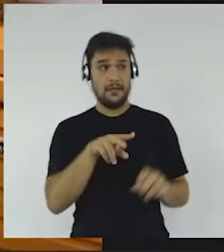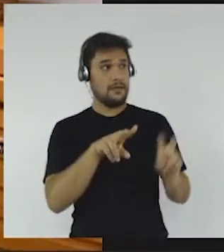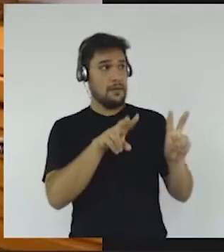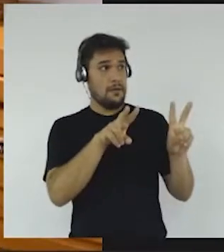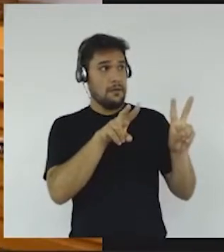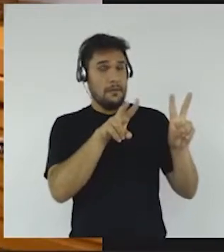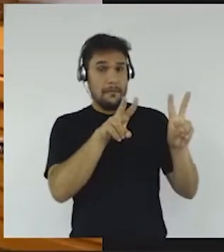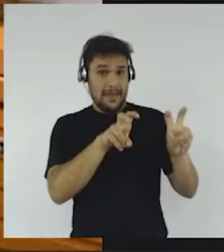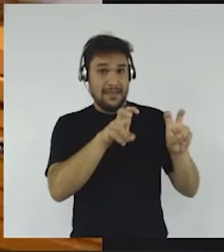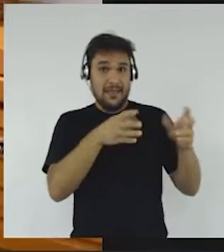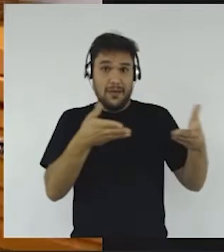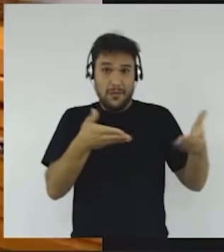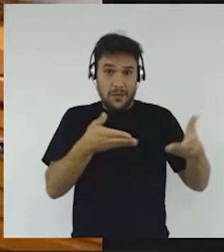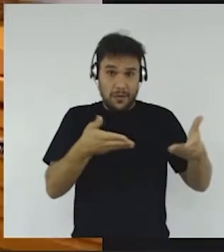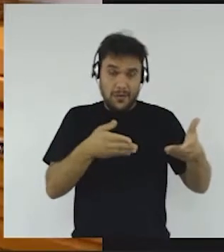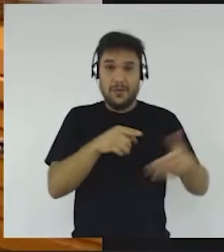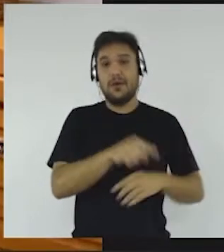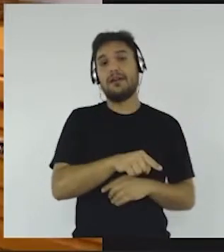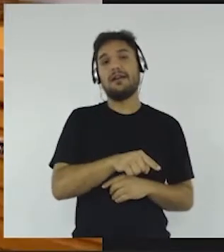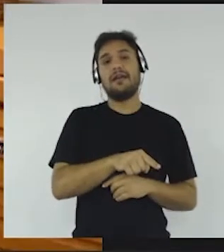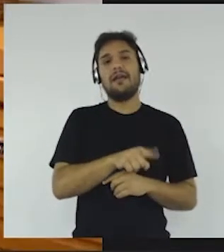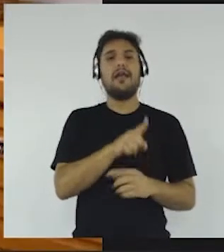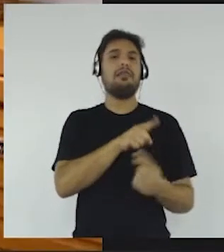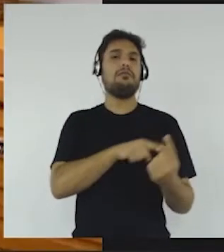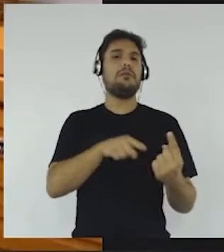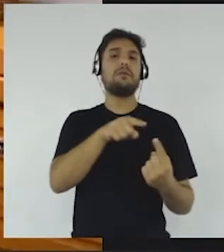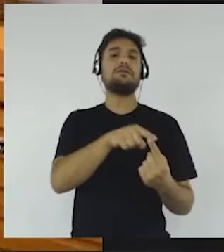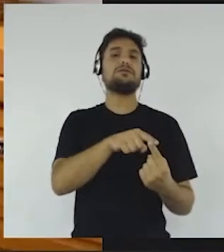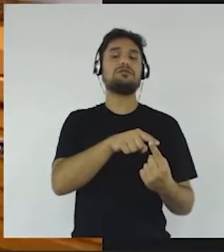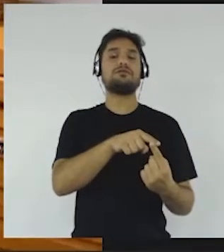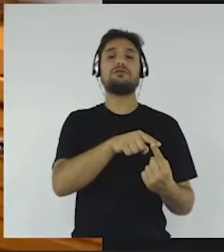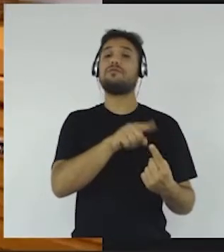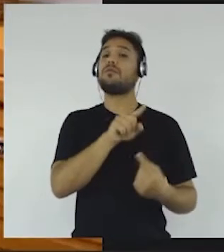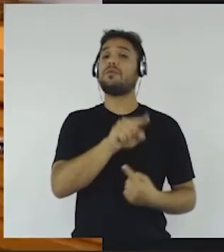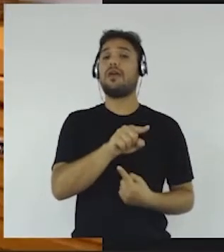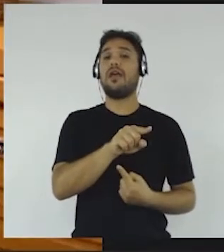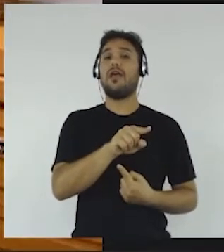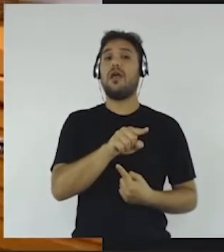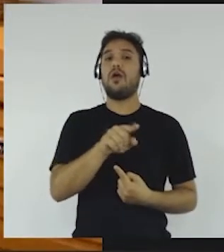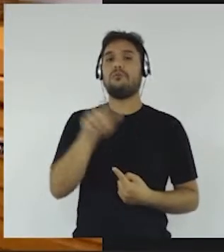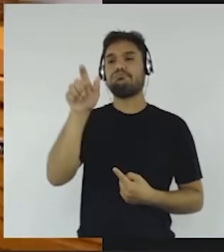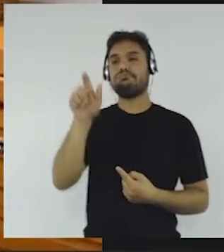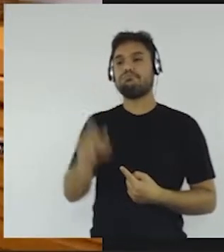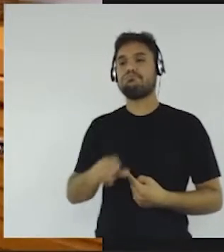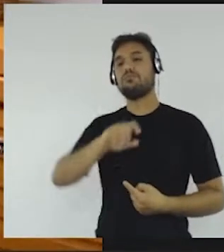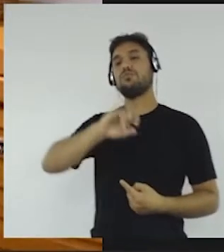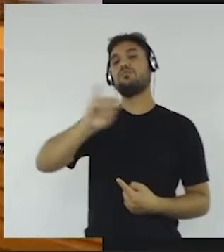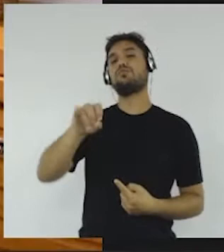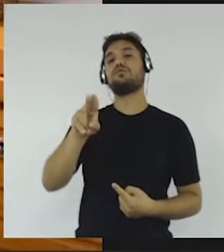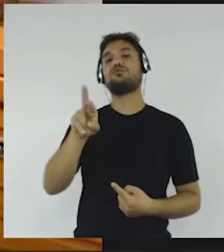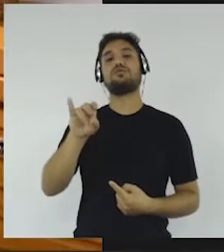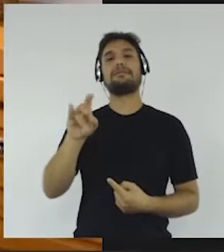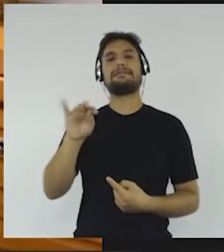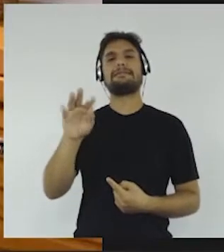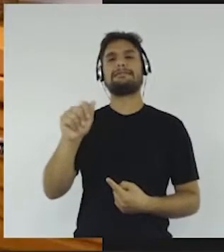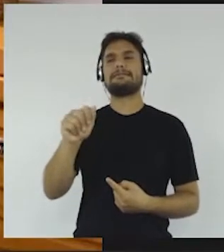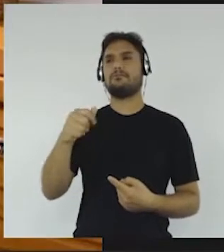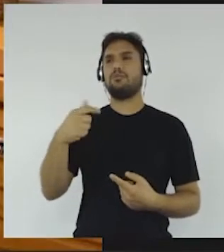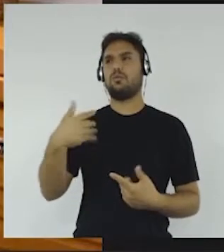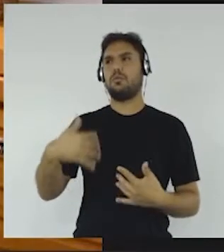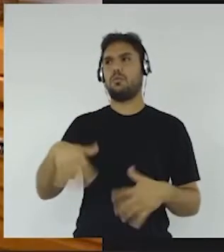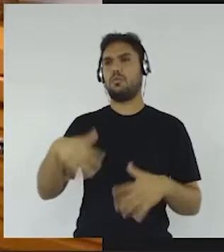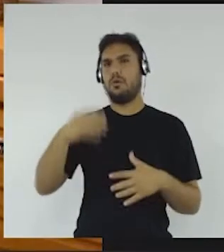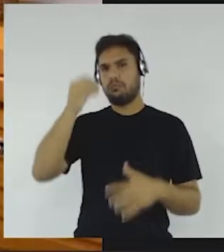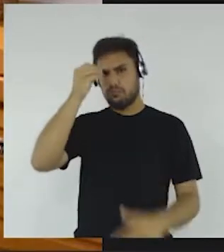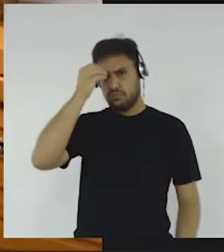Esse painel, ele tem por objeto um jurista muito especial, um